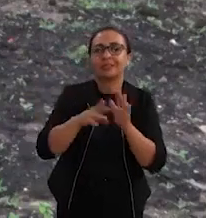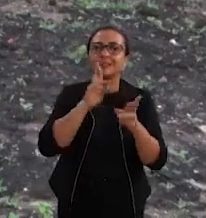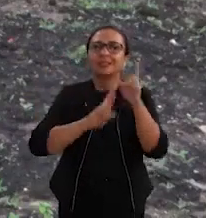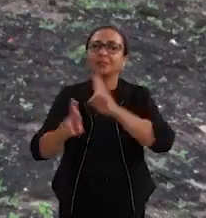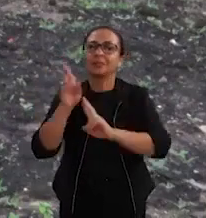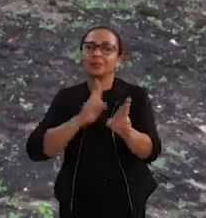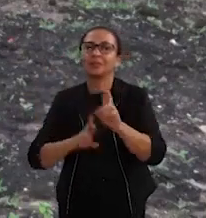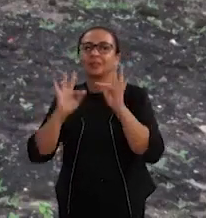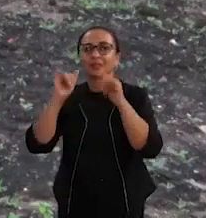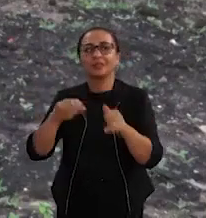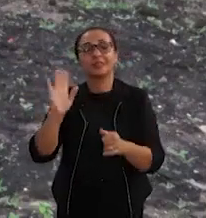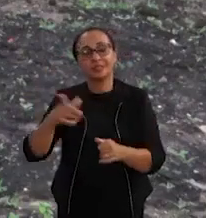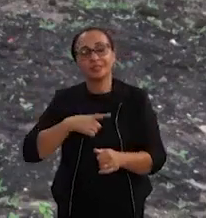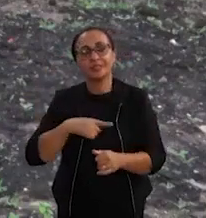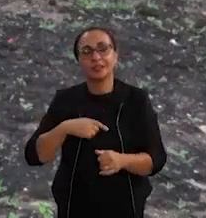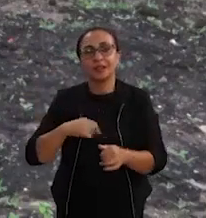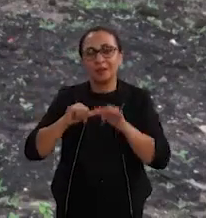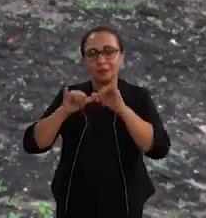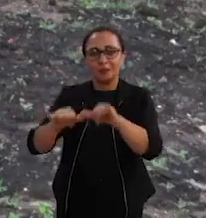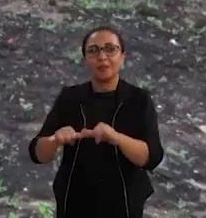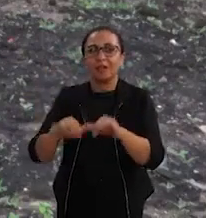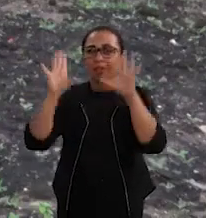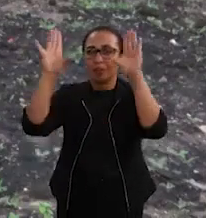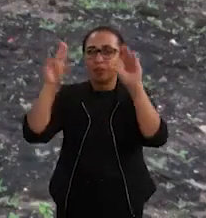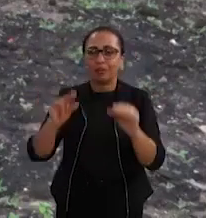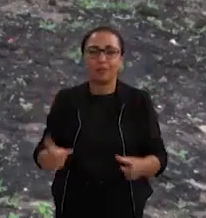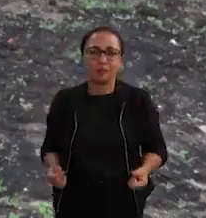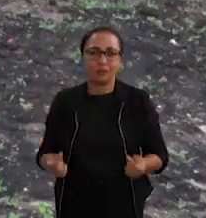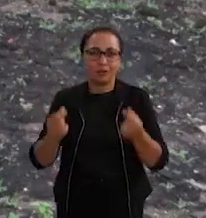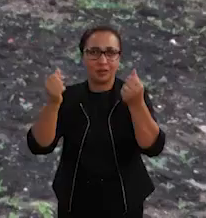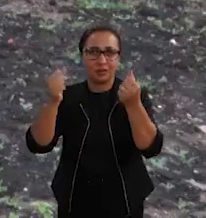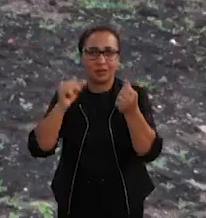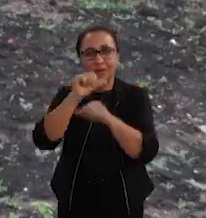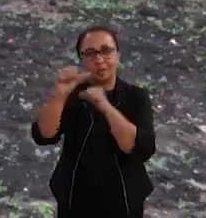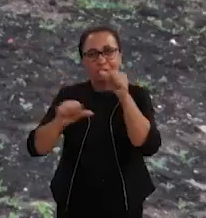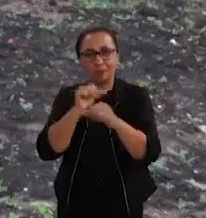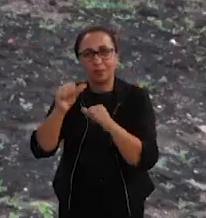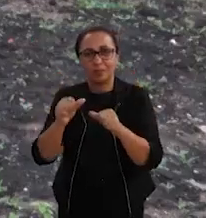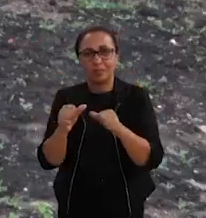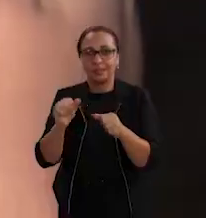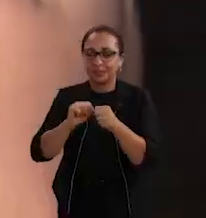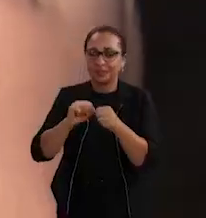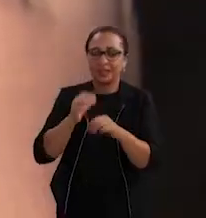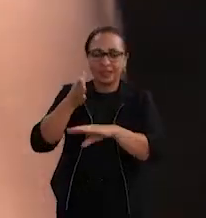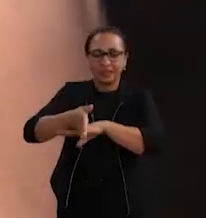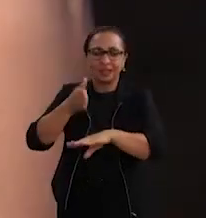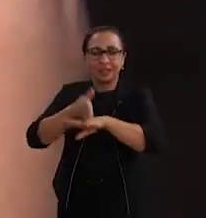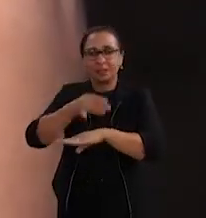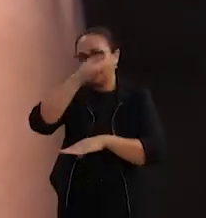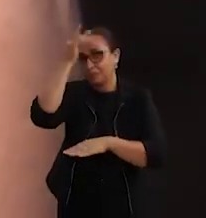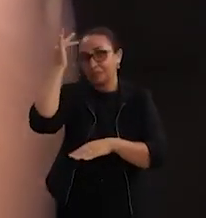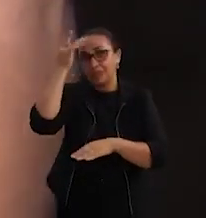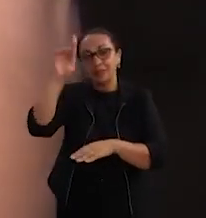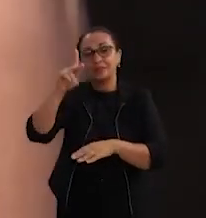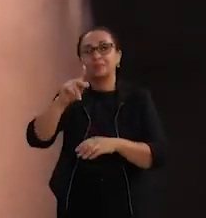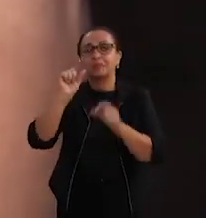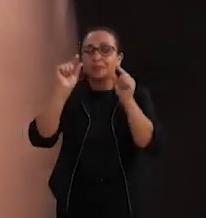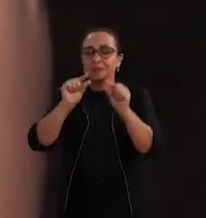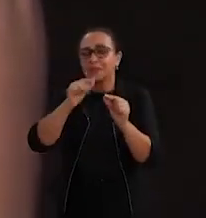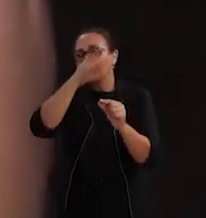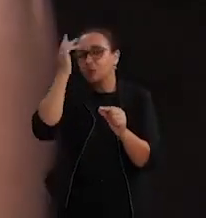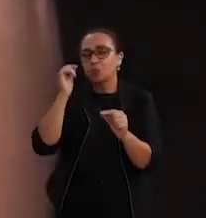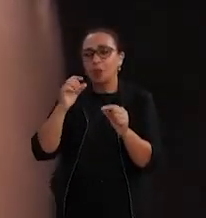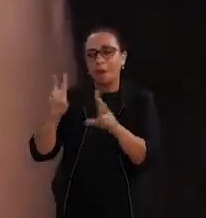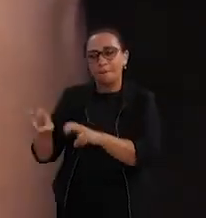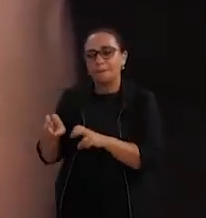essas soluções que já existem no mercado, baixando o custo de produção, o custo de desenvolvimento e tornando acessível para pequenos produtores que